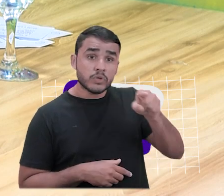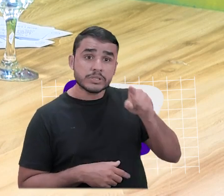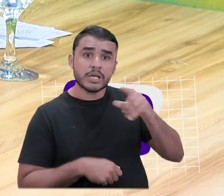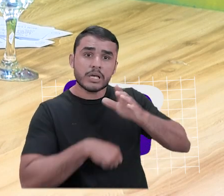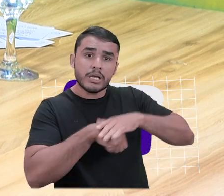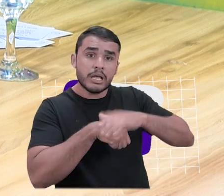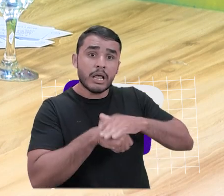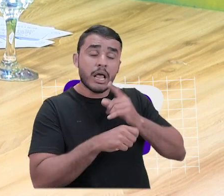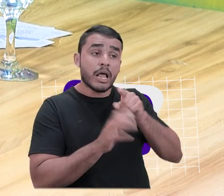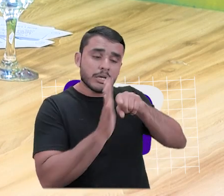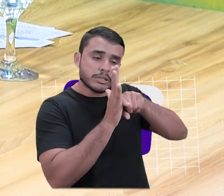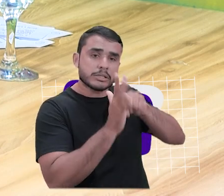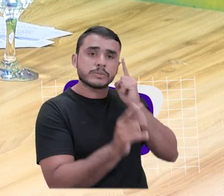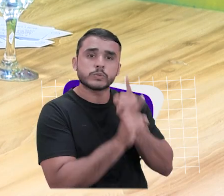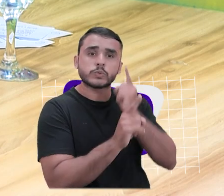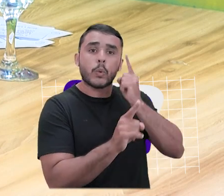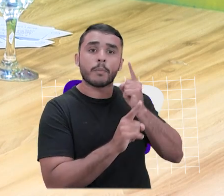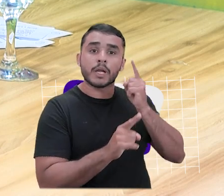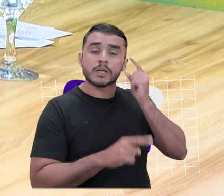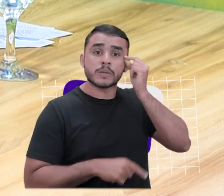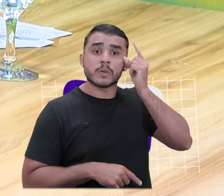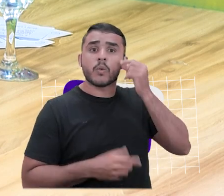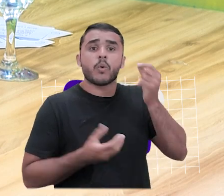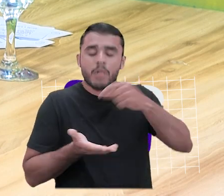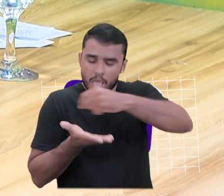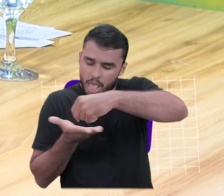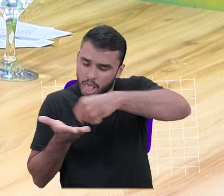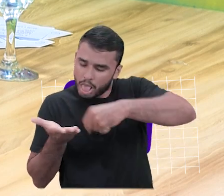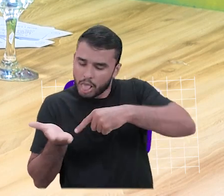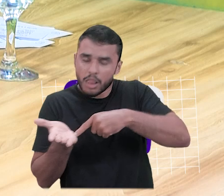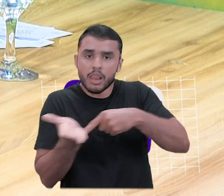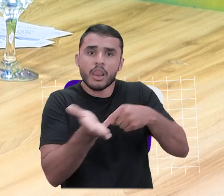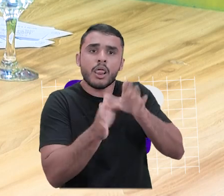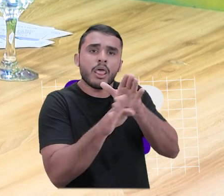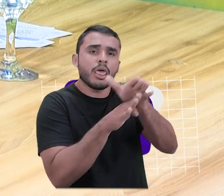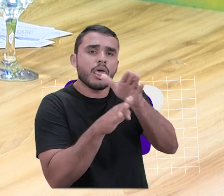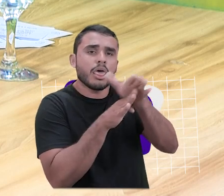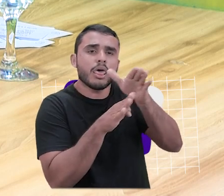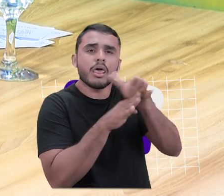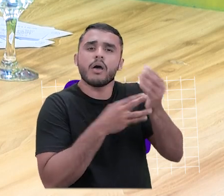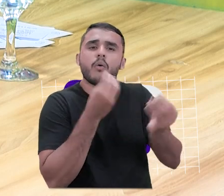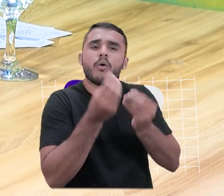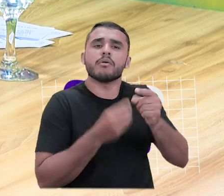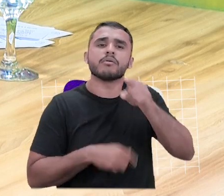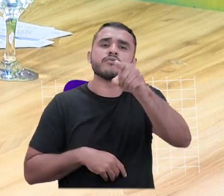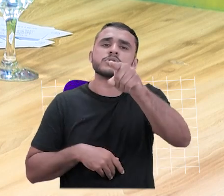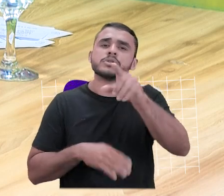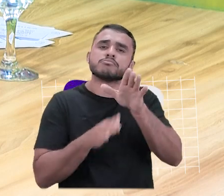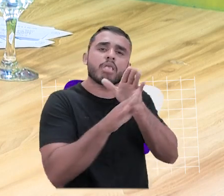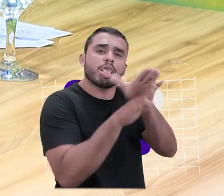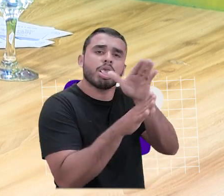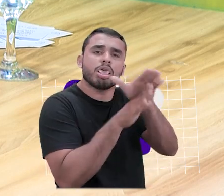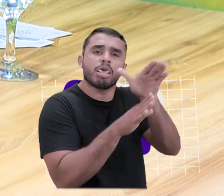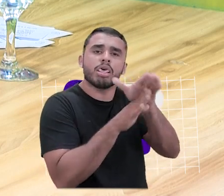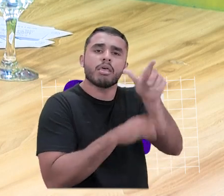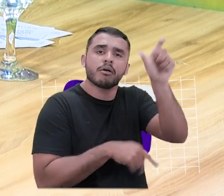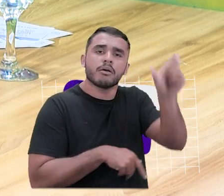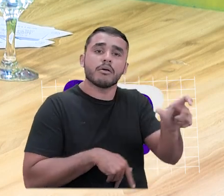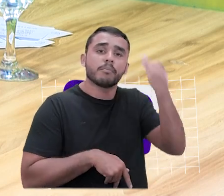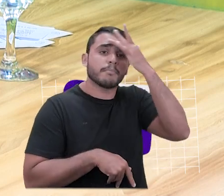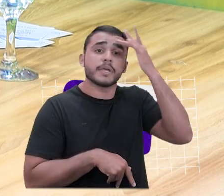pessoa com deficiência, a maioria é mãe solo, mas hoje a gente fala família. O que você diria? Diz aí,